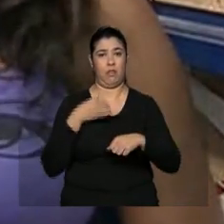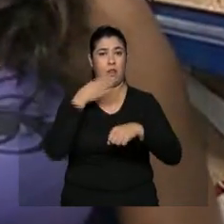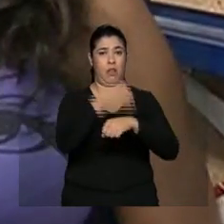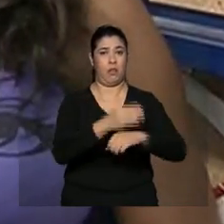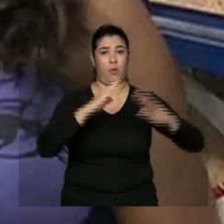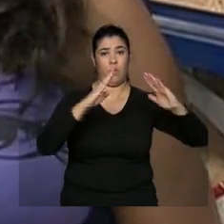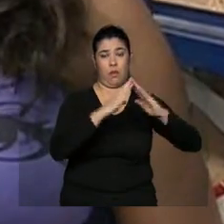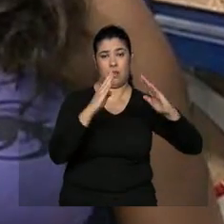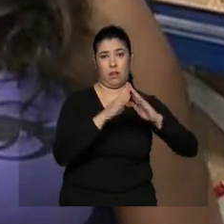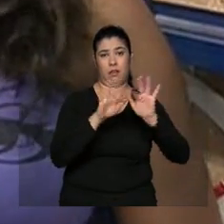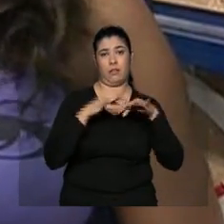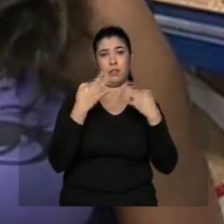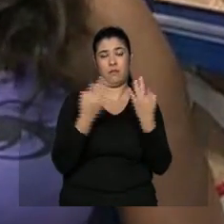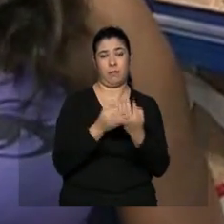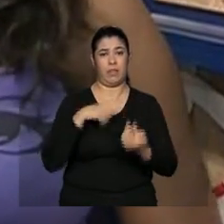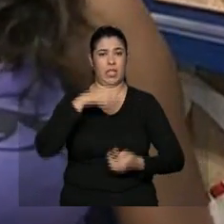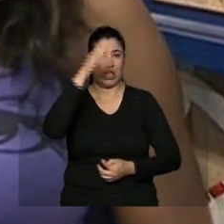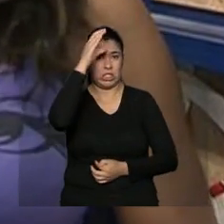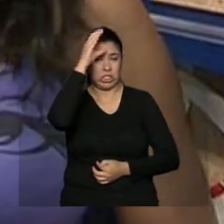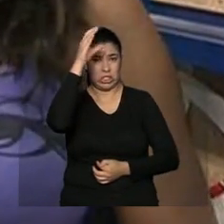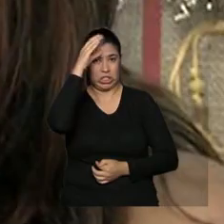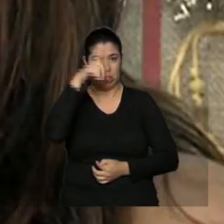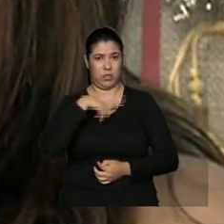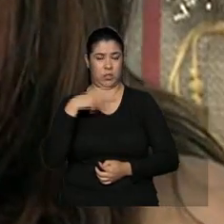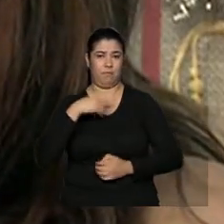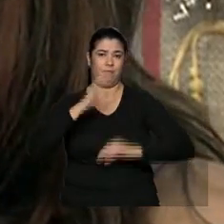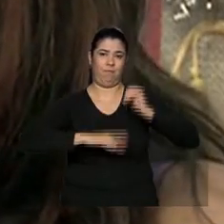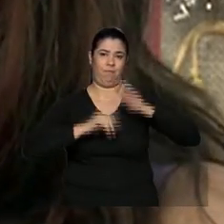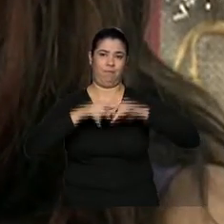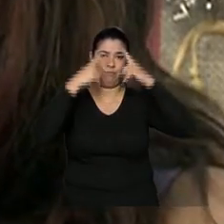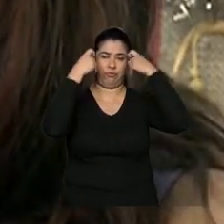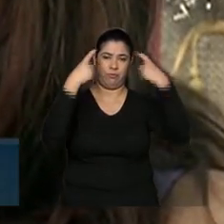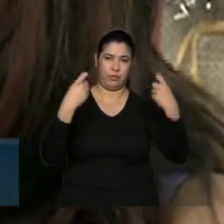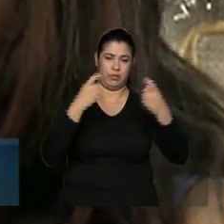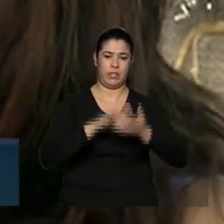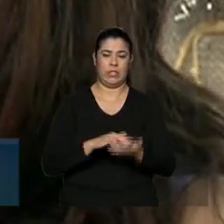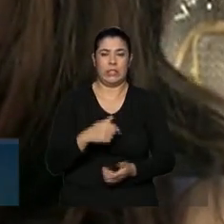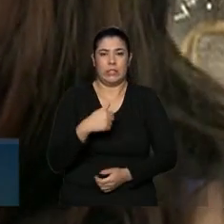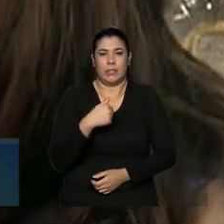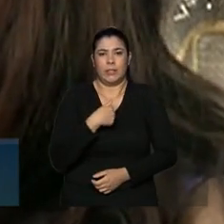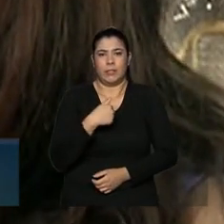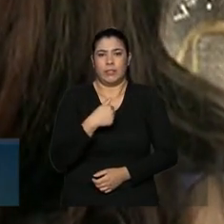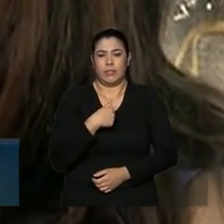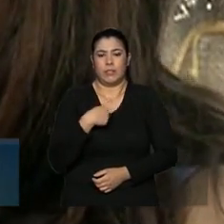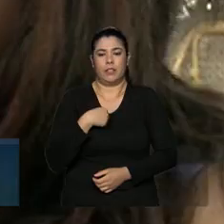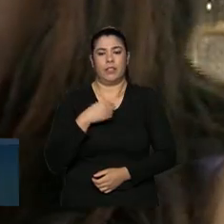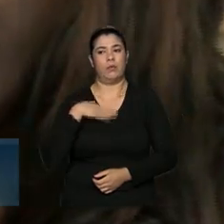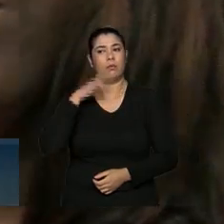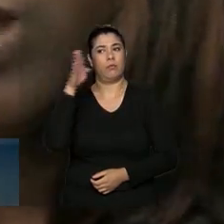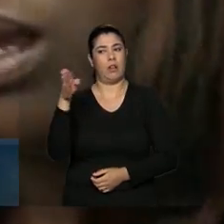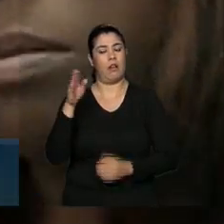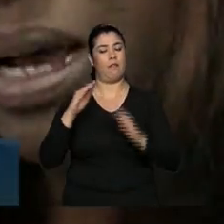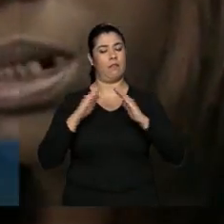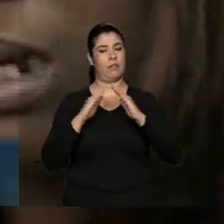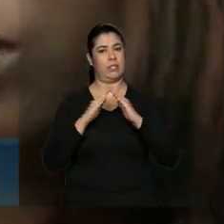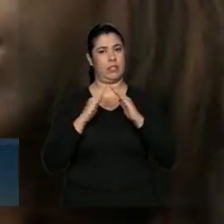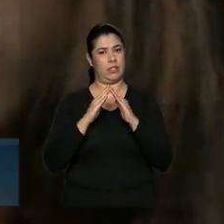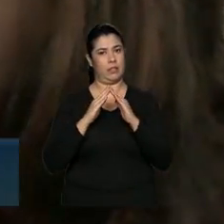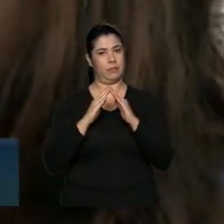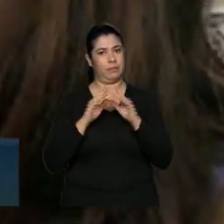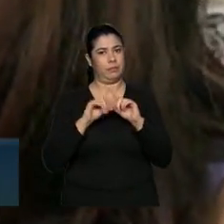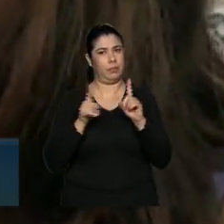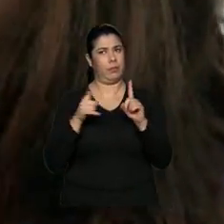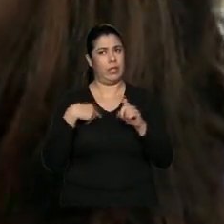a casa da família. A tia dela foi violentada. Eu estava aí na minha casa, mas